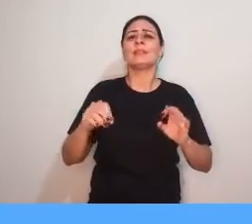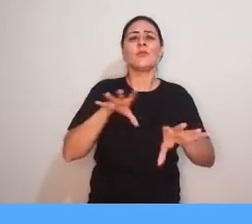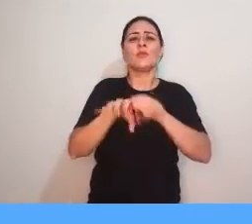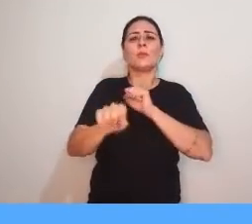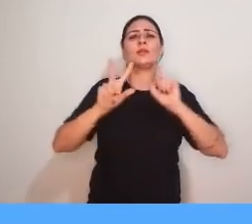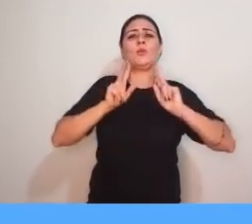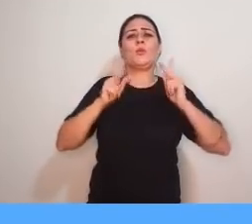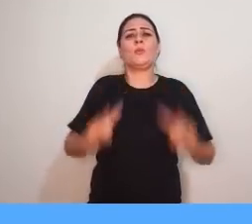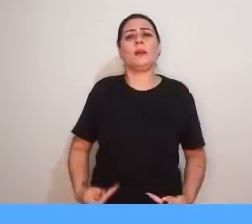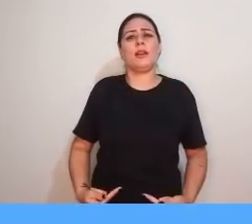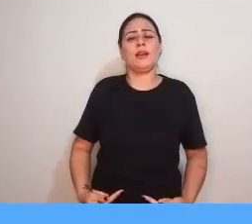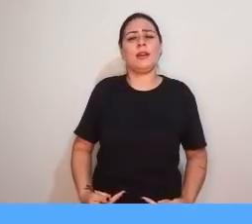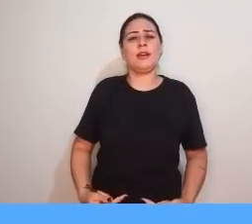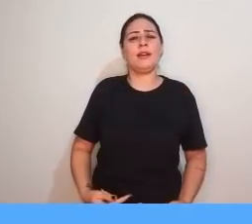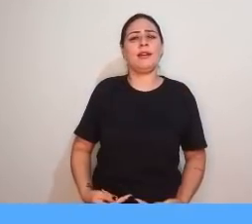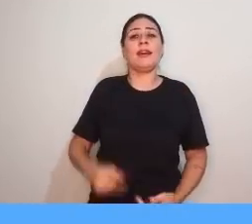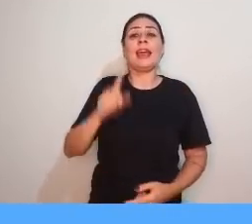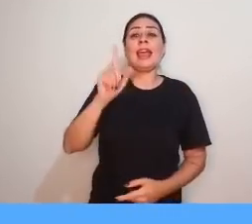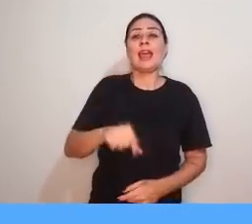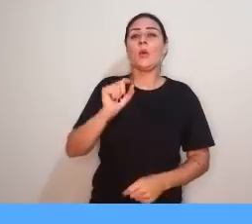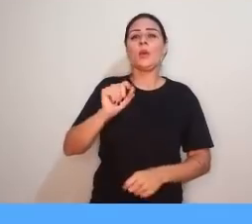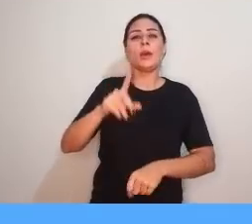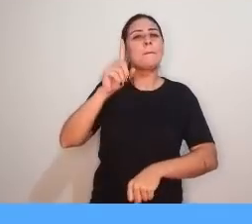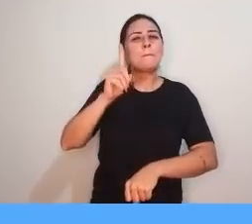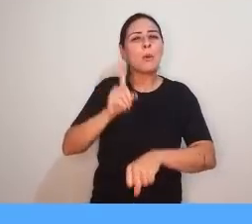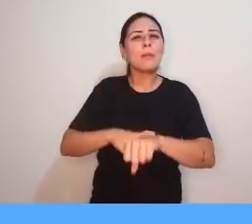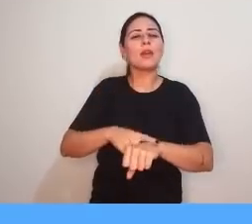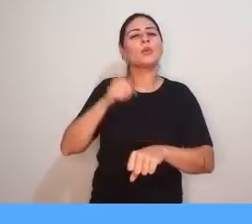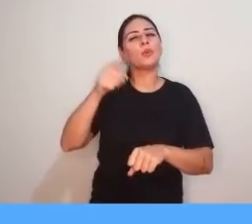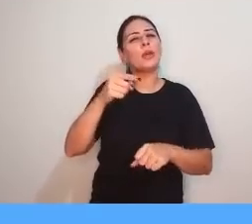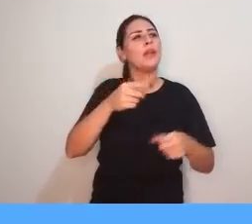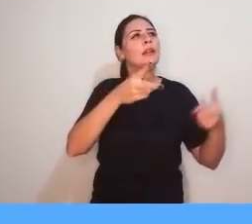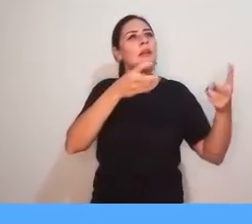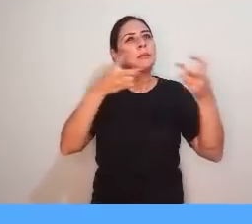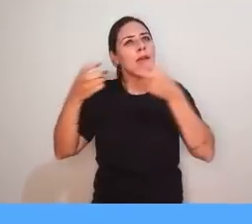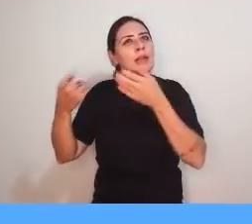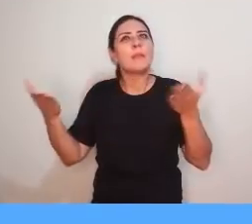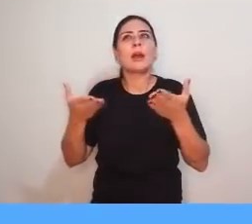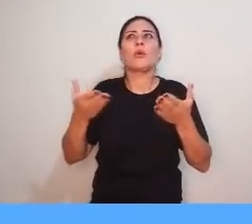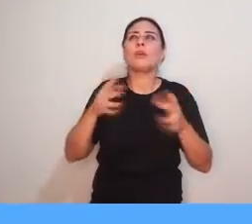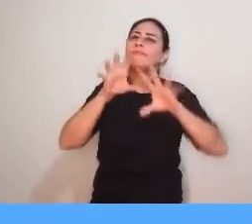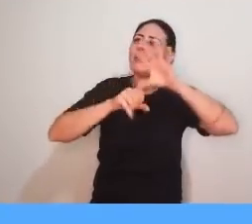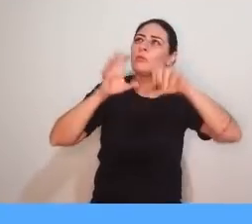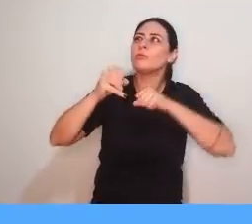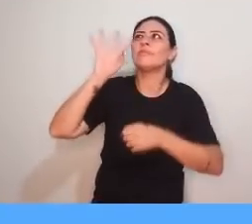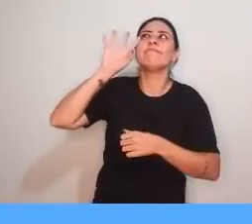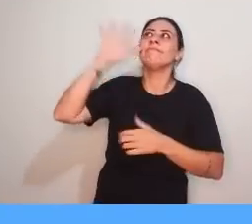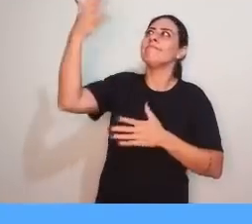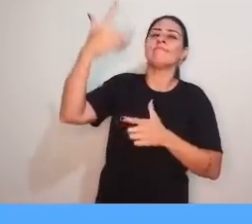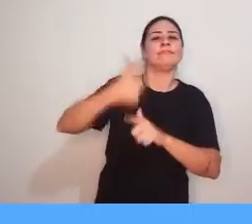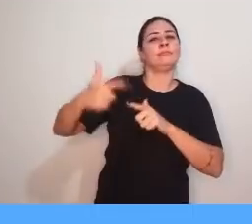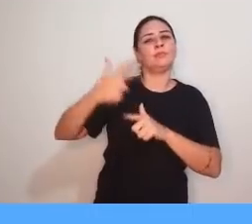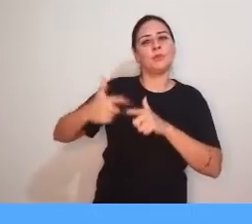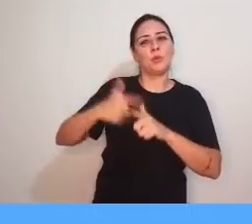momento que ele vai retomar todos esses questionamentos e vai buscar agora soluções para os problemas que ele vivencia. E aí eu estou em qual